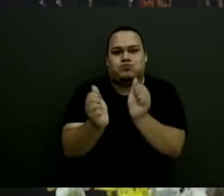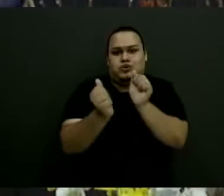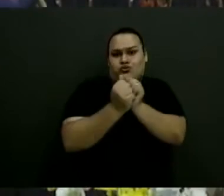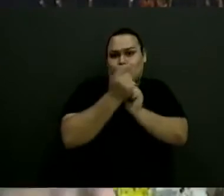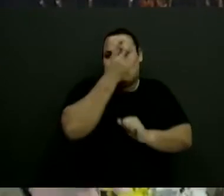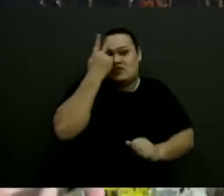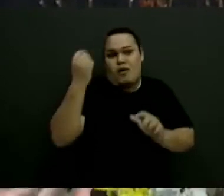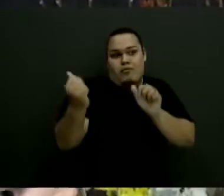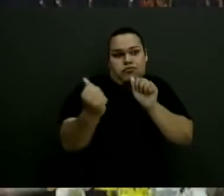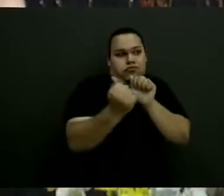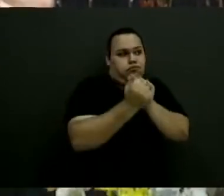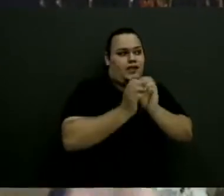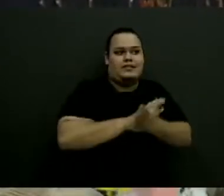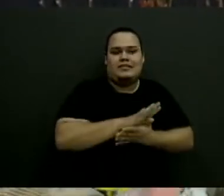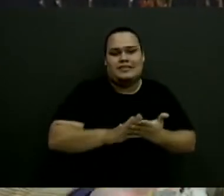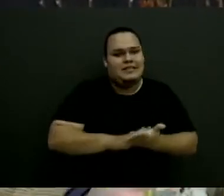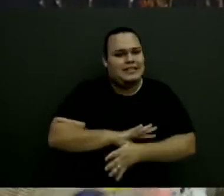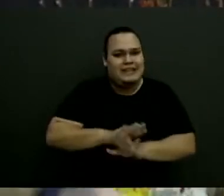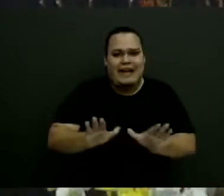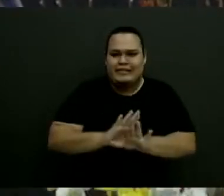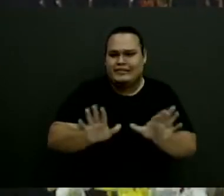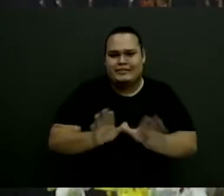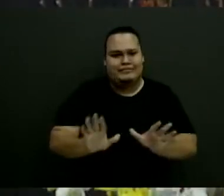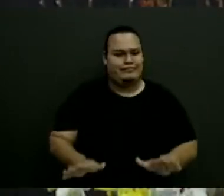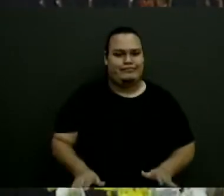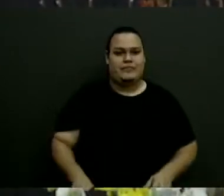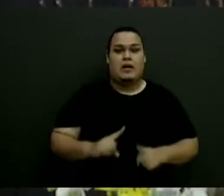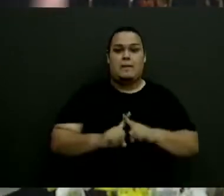distrital, nem estadual e nem nacional. Mas